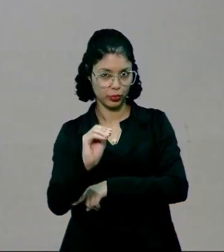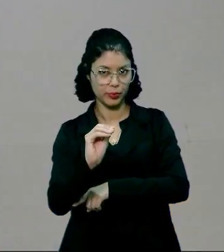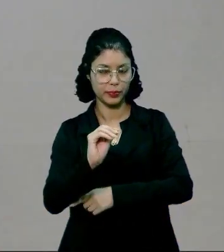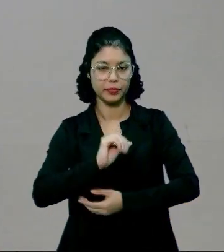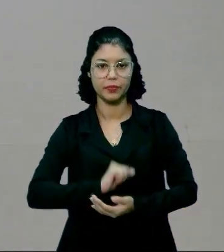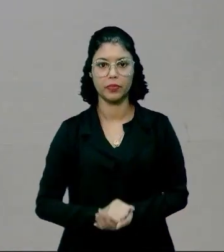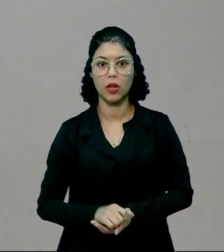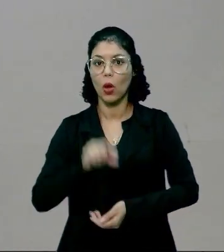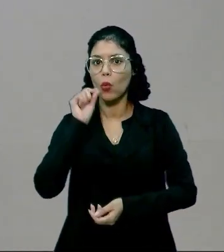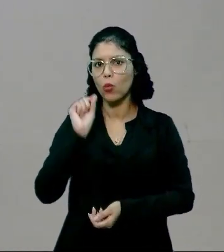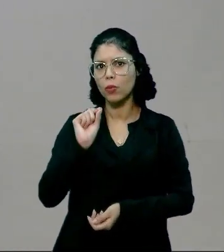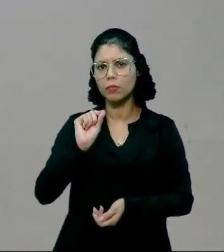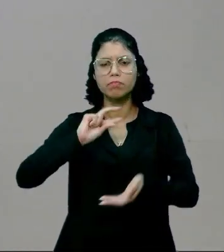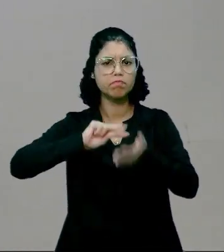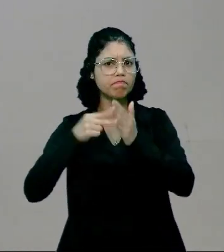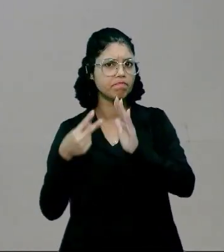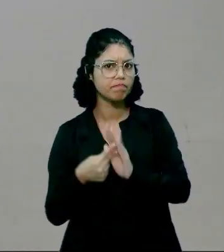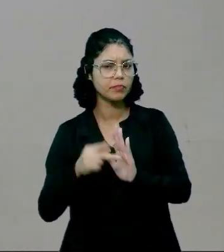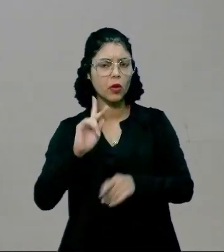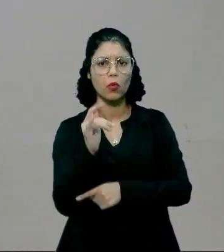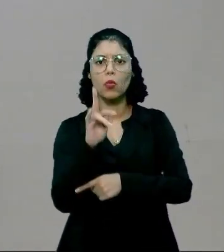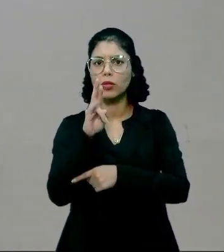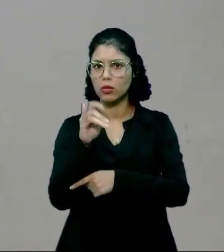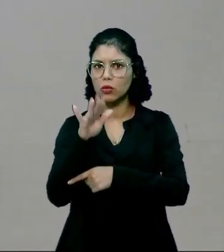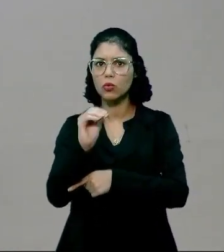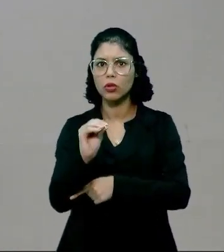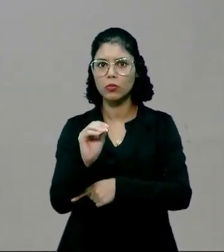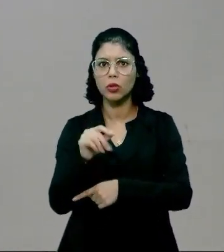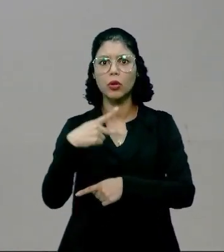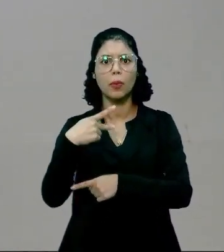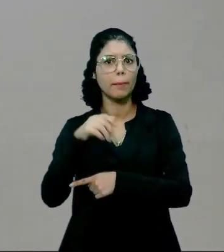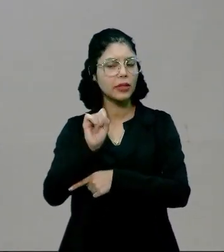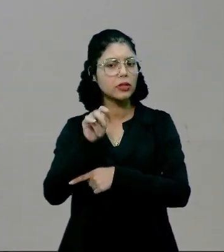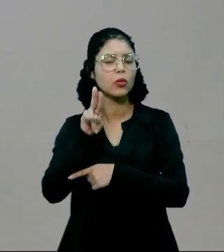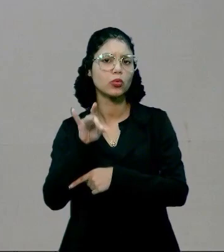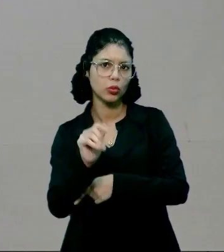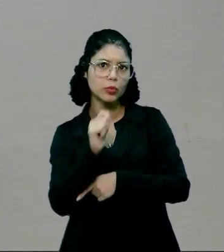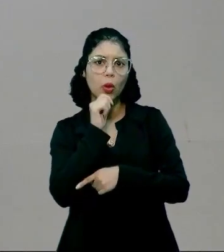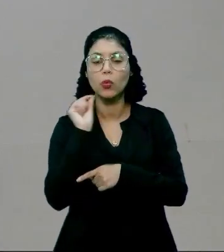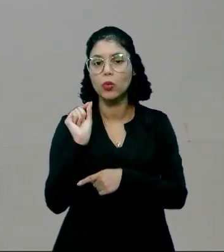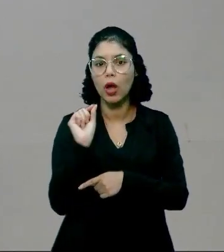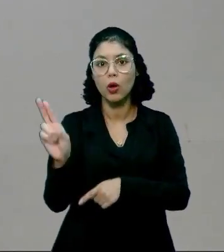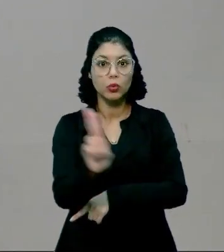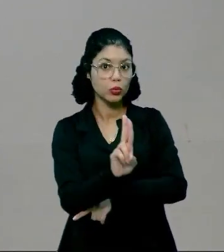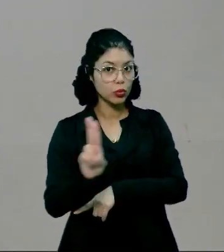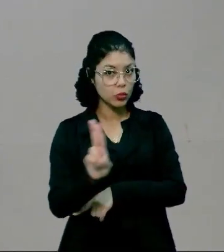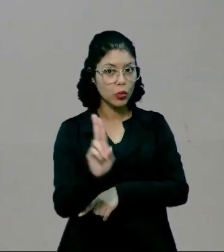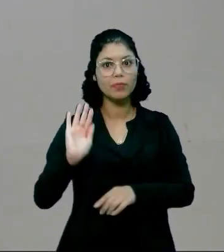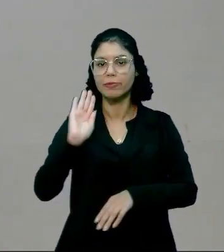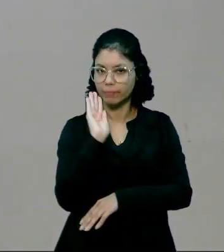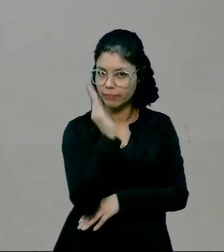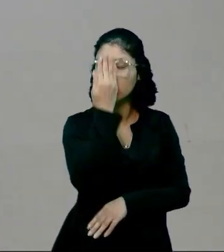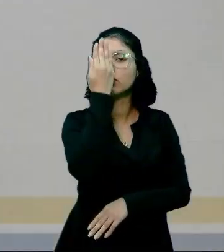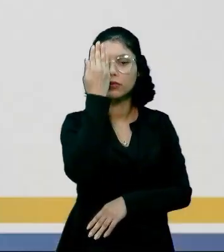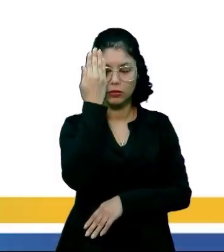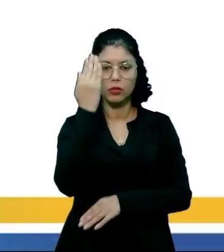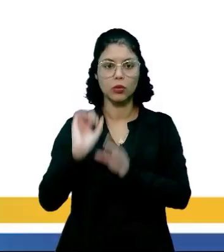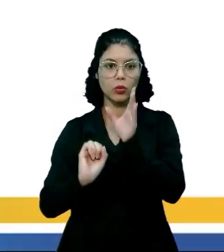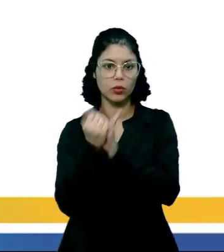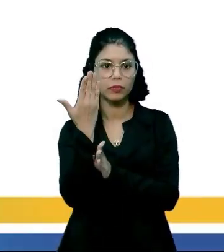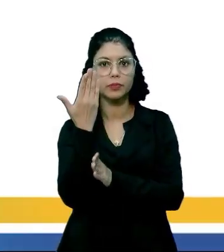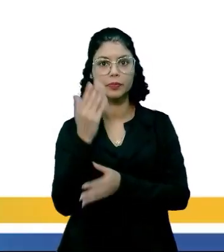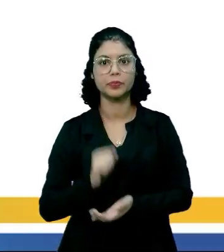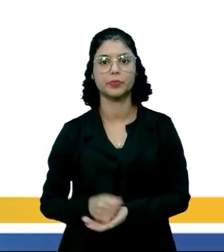tá? Então, o que é o heterônimo e o pseudônimo? O pseudônimo é um nome falso criado aí,